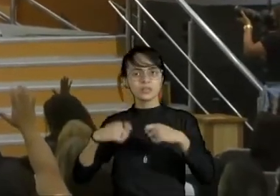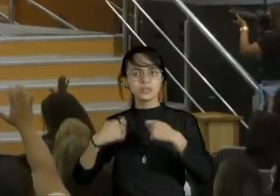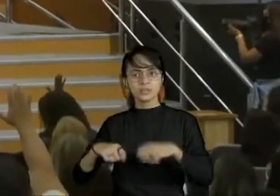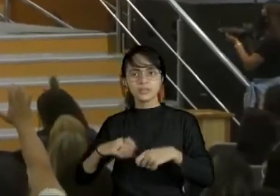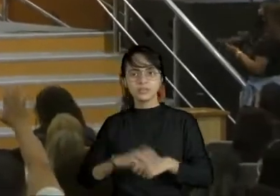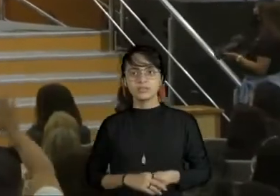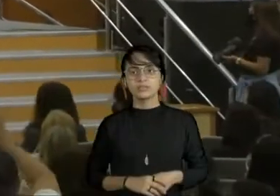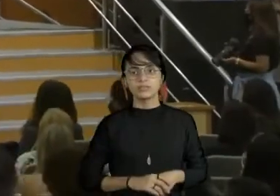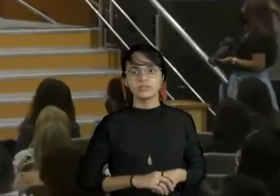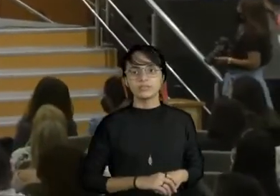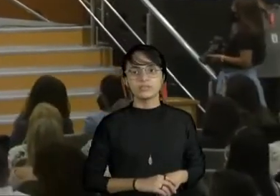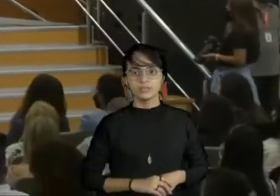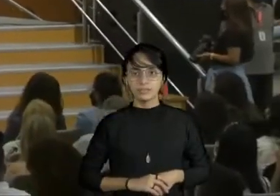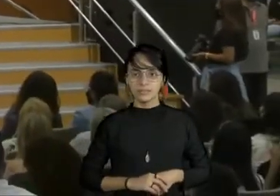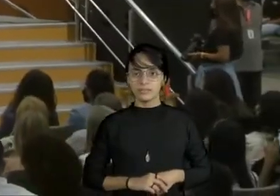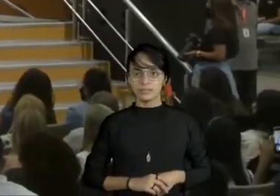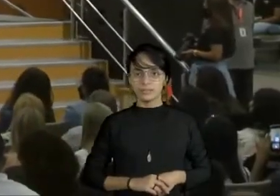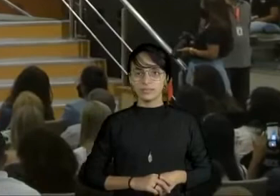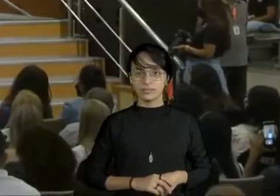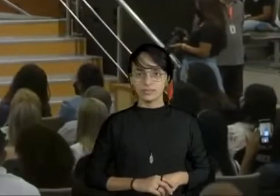necessidade?